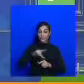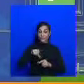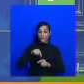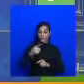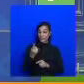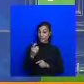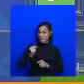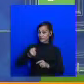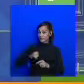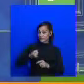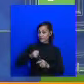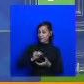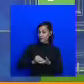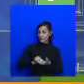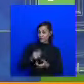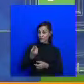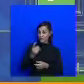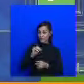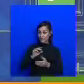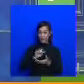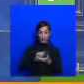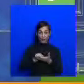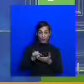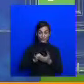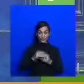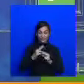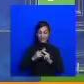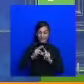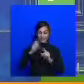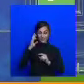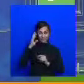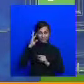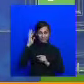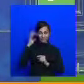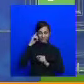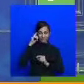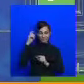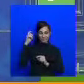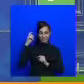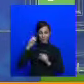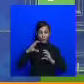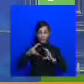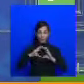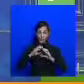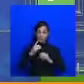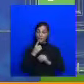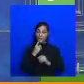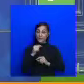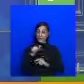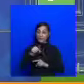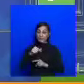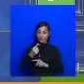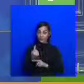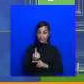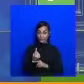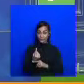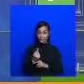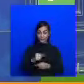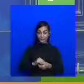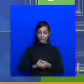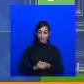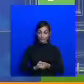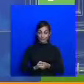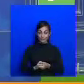Foram sorteados 10 números, faltam 10. Loterias Caixa, já pensou? Bola vermelha, 71. Vermelha,